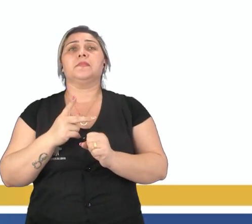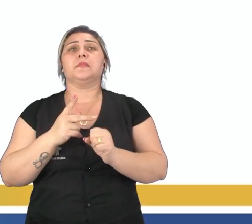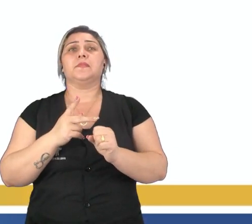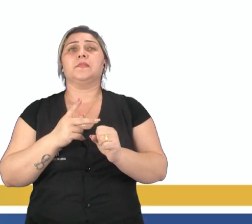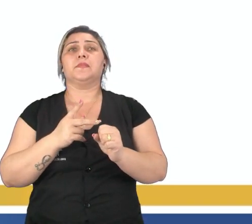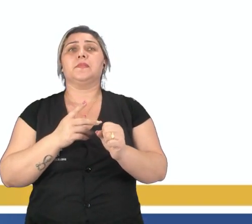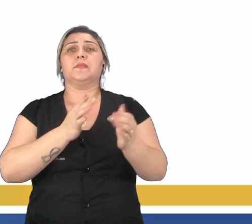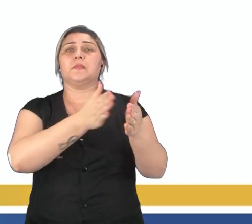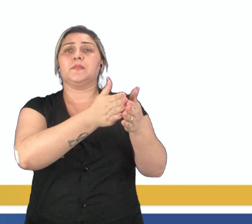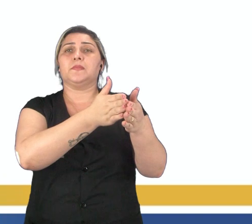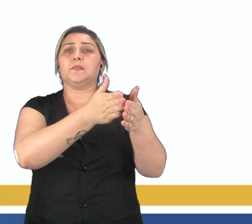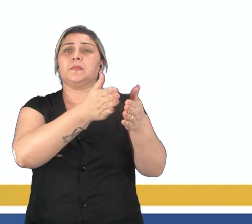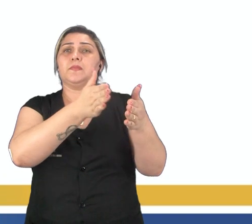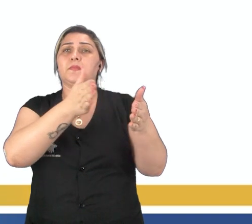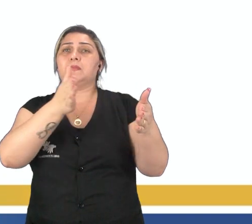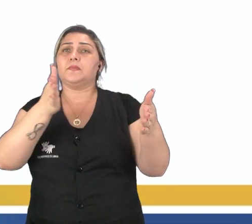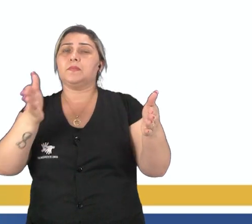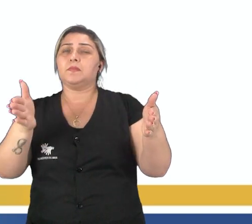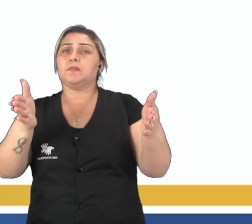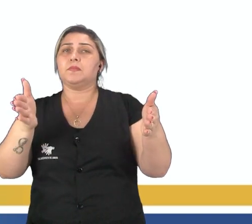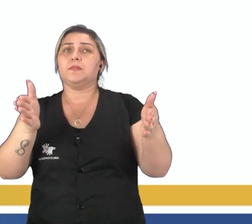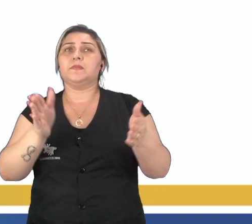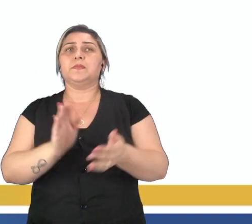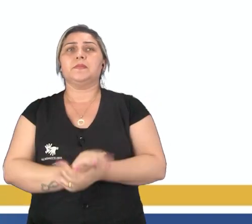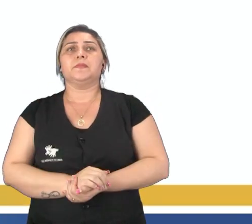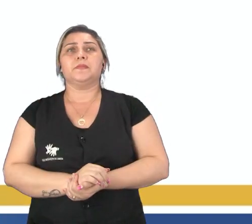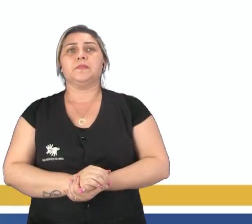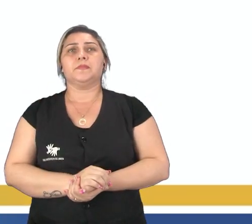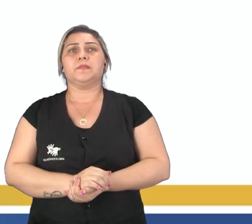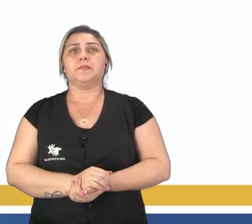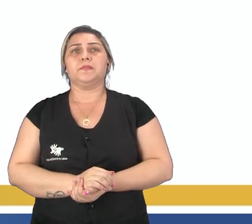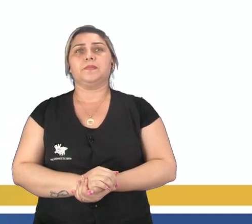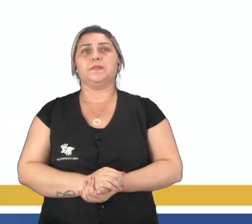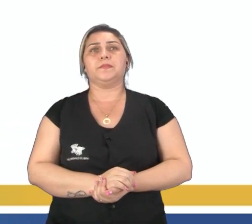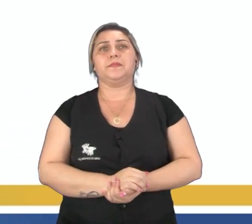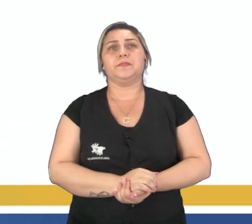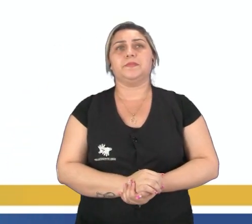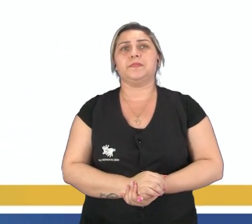mais simples para o mais complexo até gerar um organismo? Como é que seria?